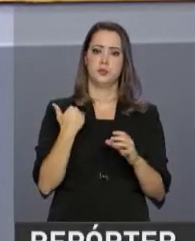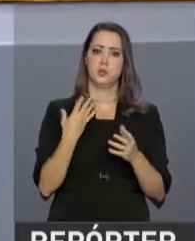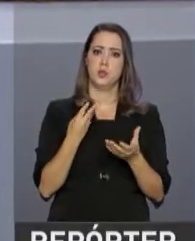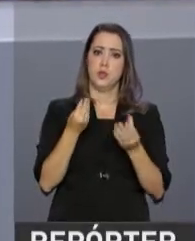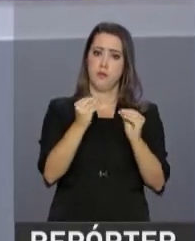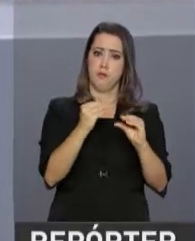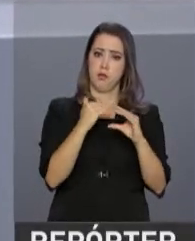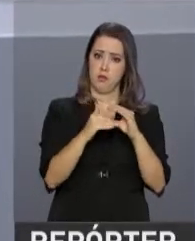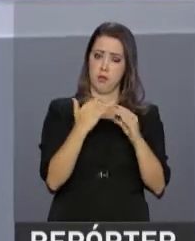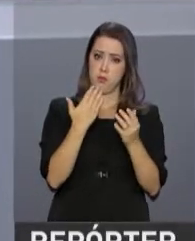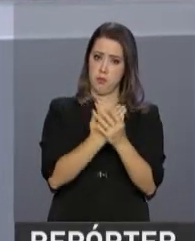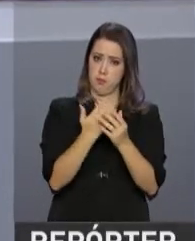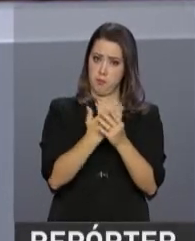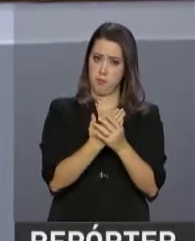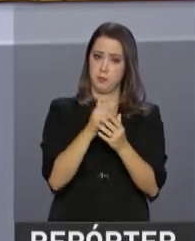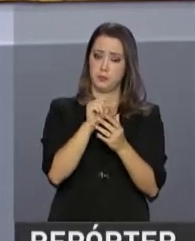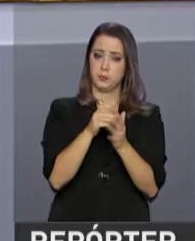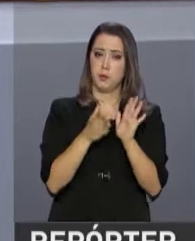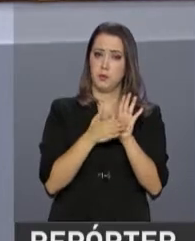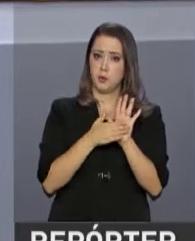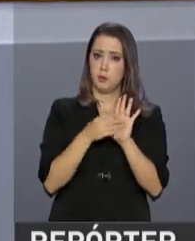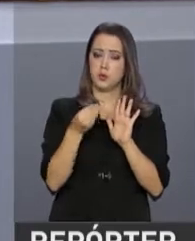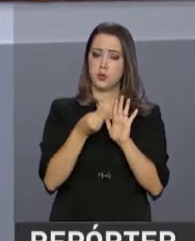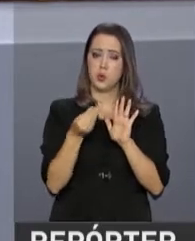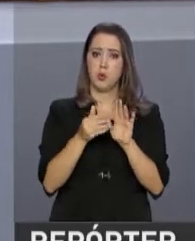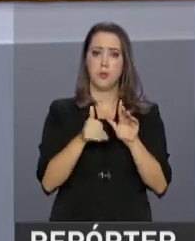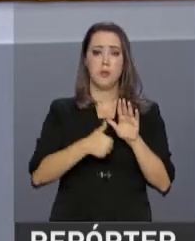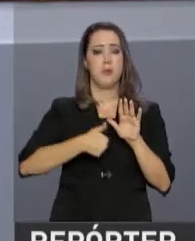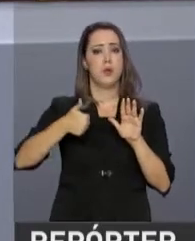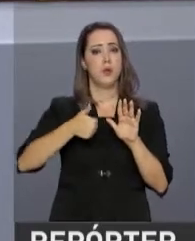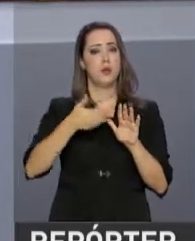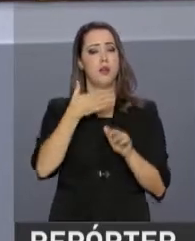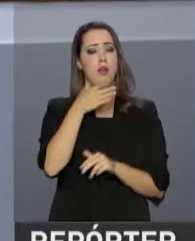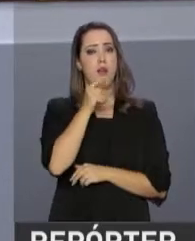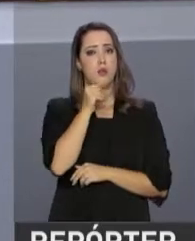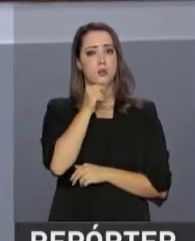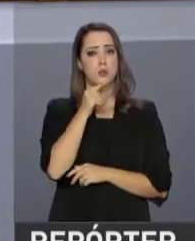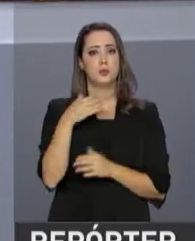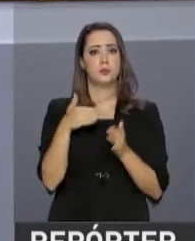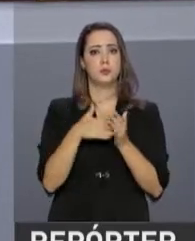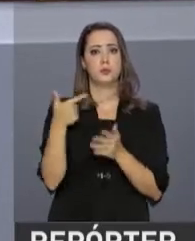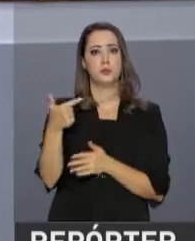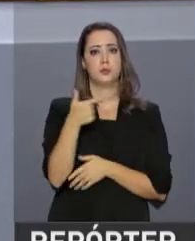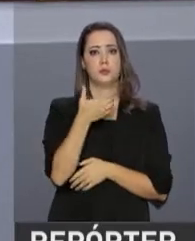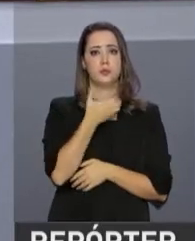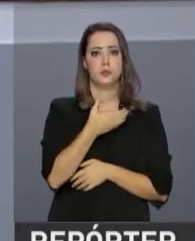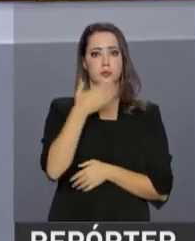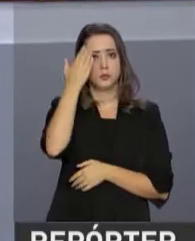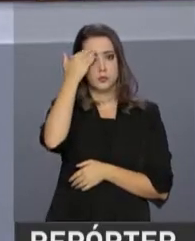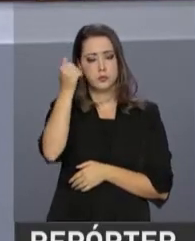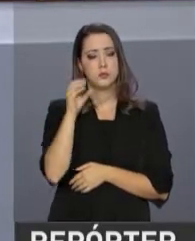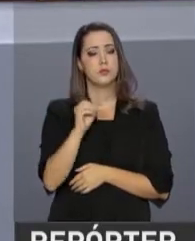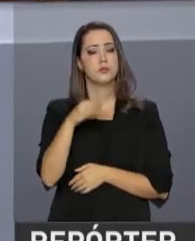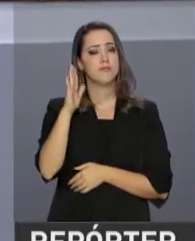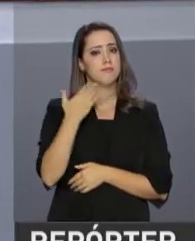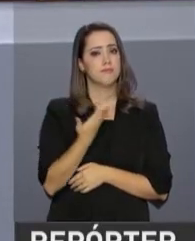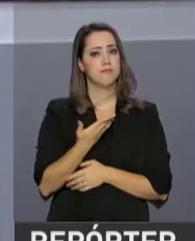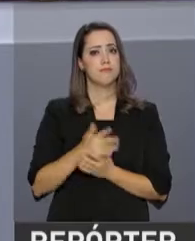de propostas que tragam soluções sobre o uso da água até o dia 22 de dezembro saiba como participar